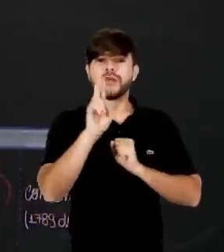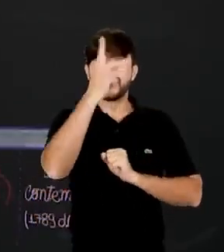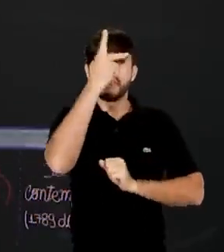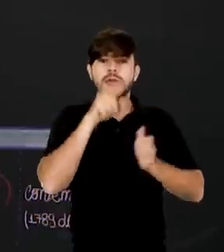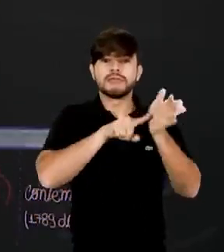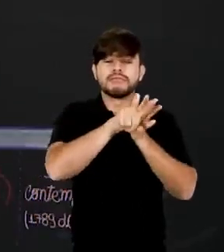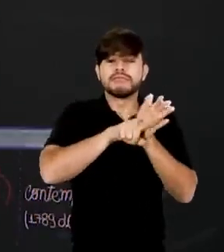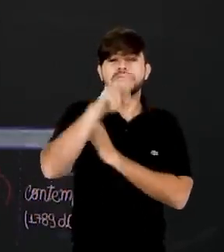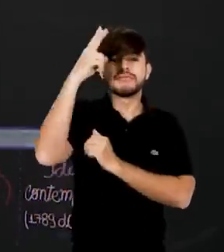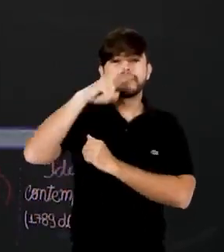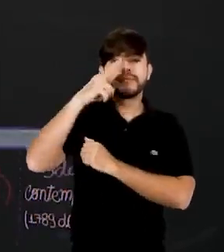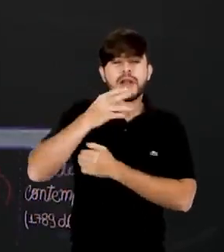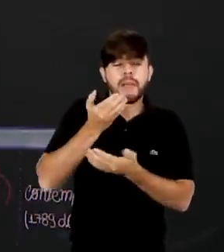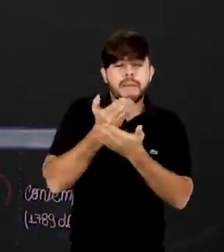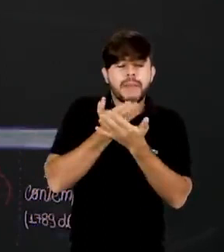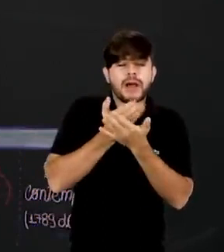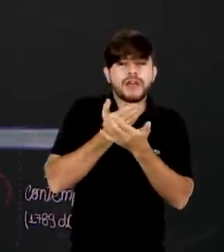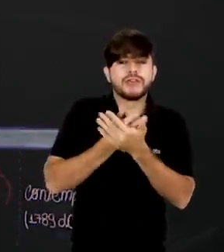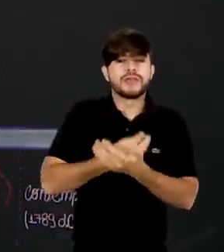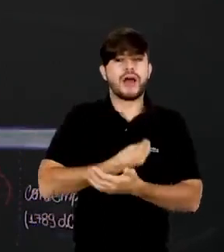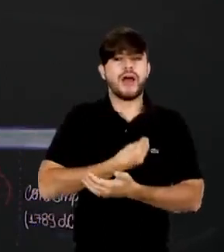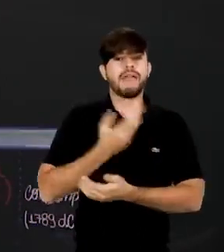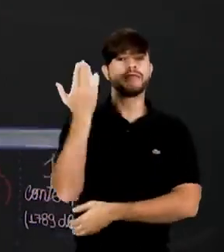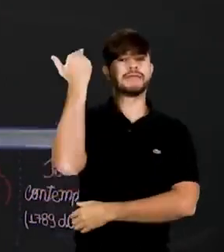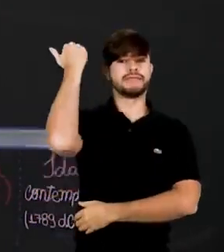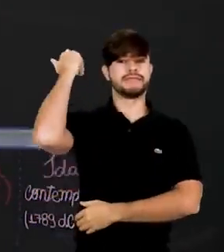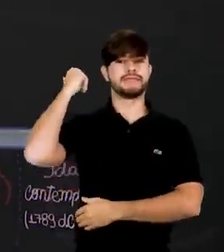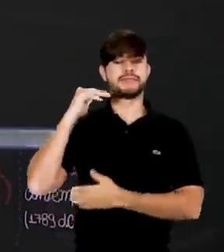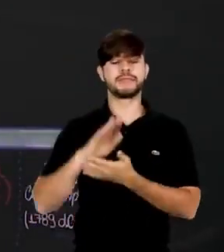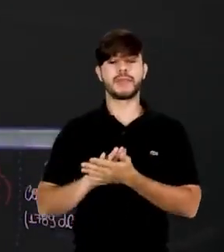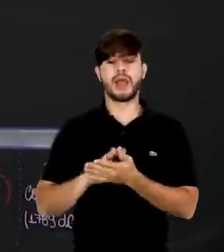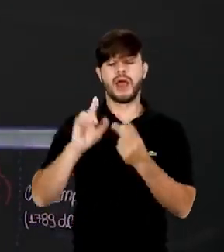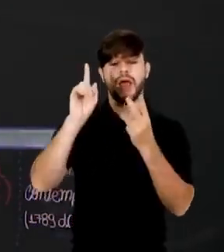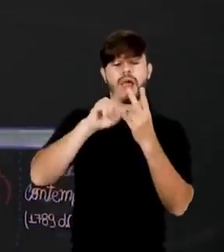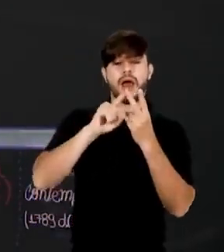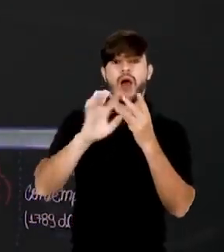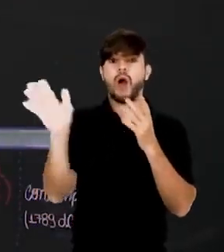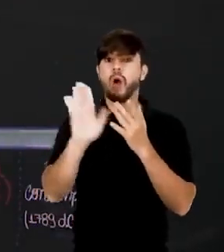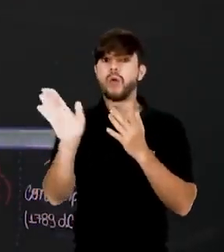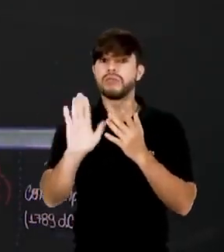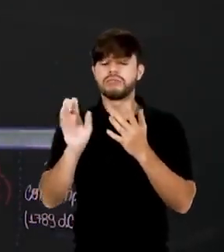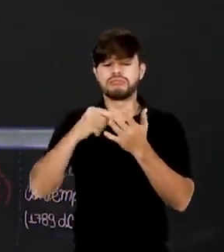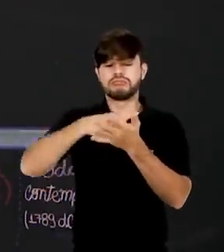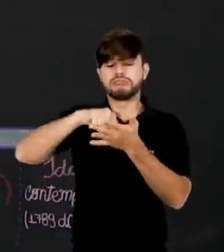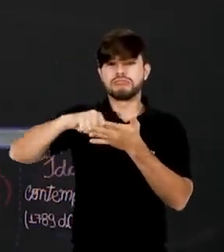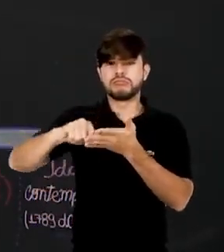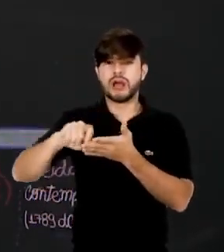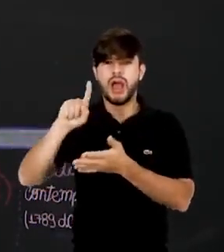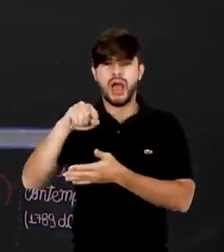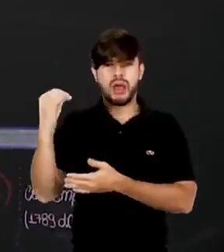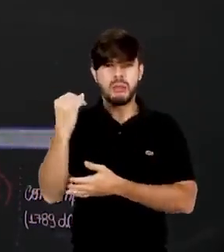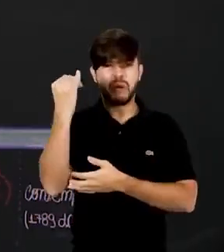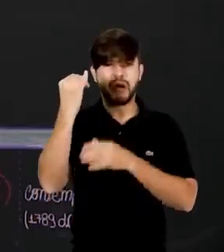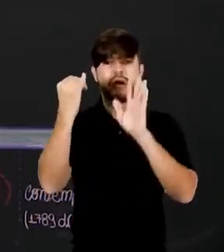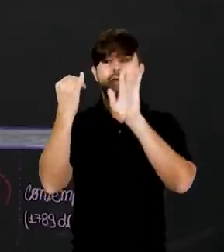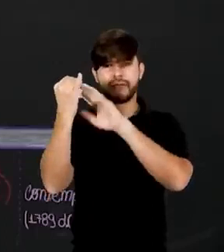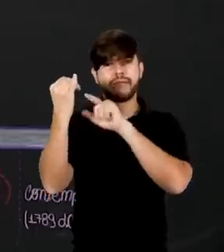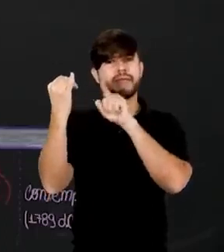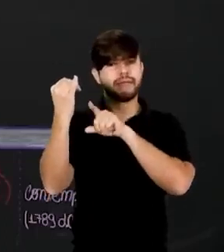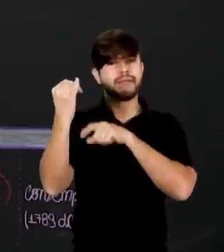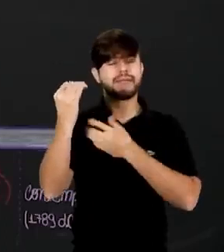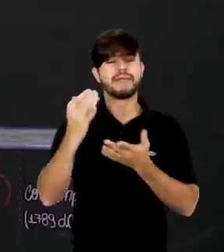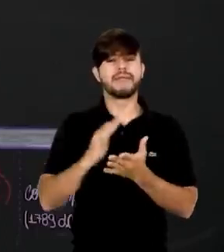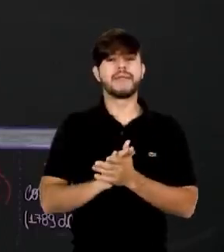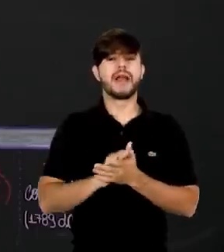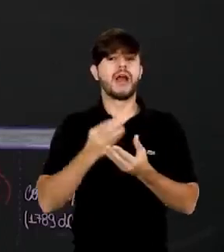é que aquela sociedade que ele está estudando viveu. Os não escritos não são menos importantes. Às vezes, por exemplo, a maneira